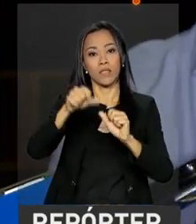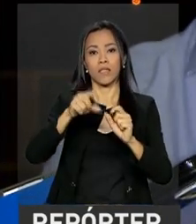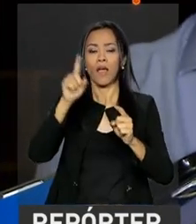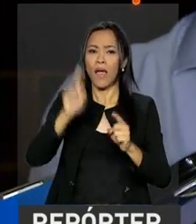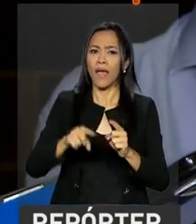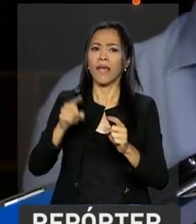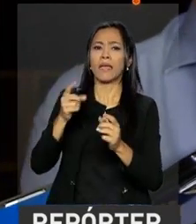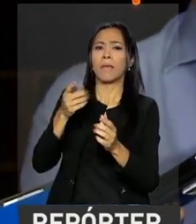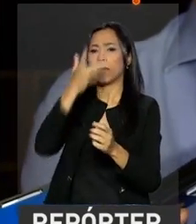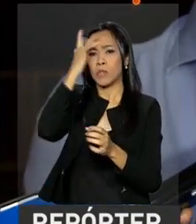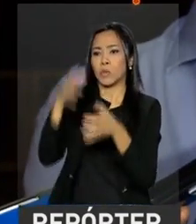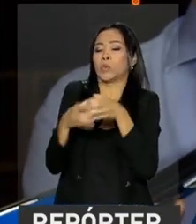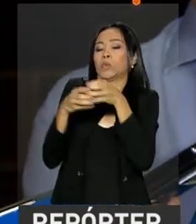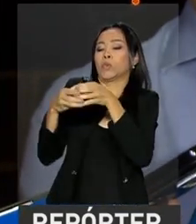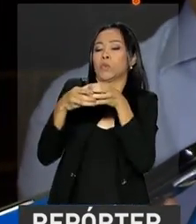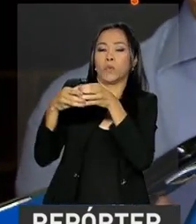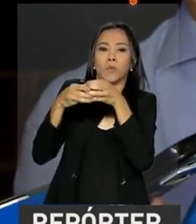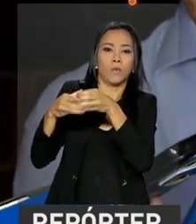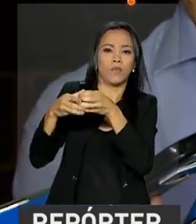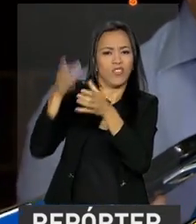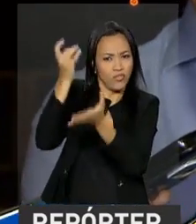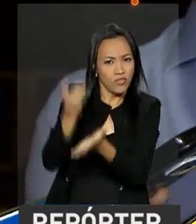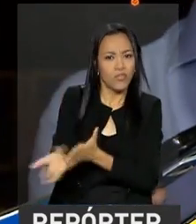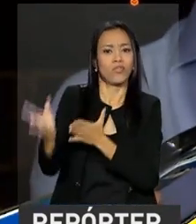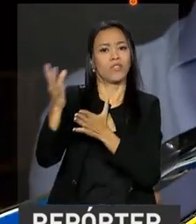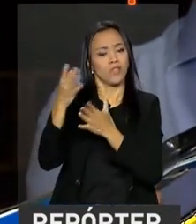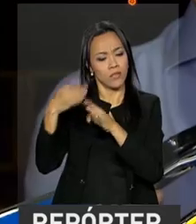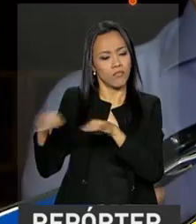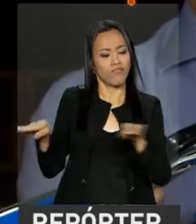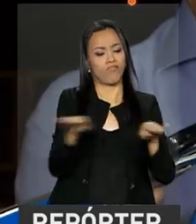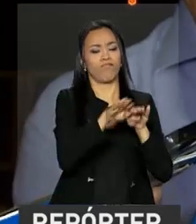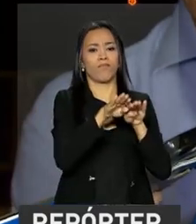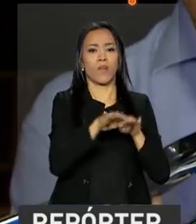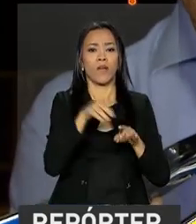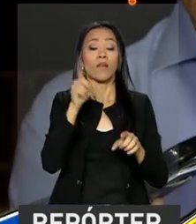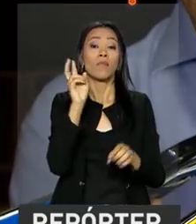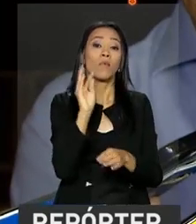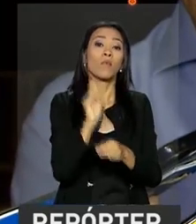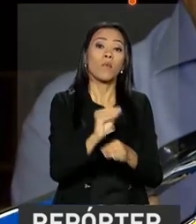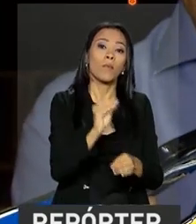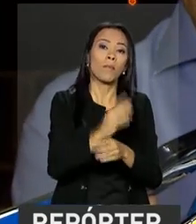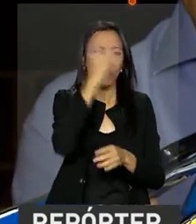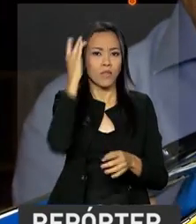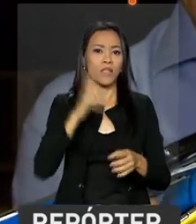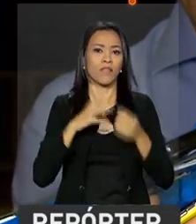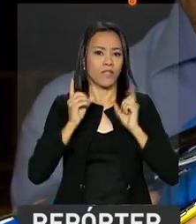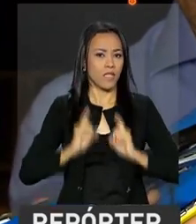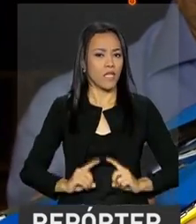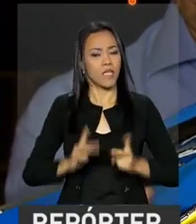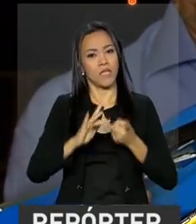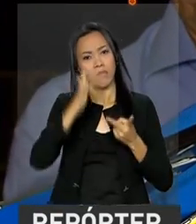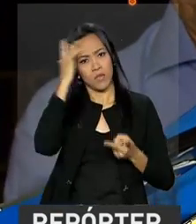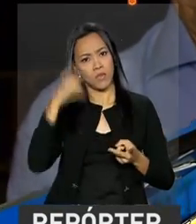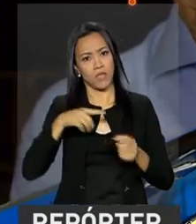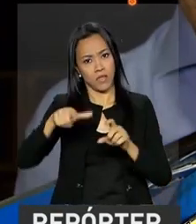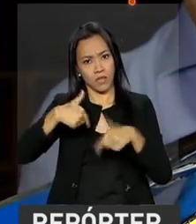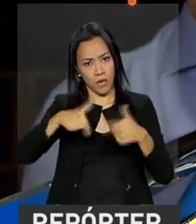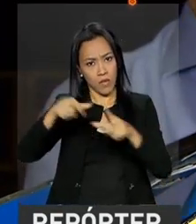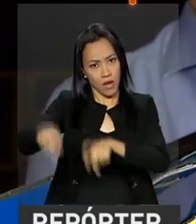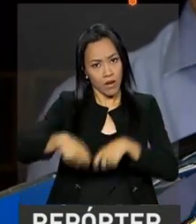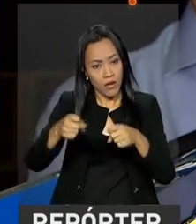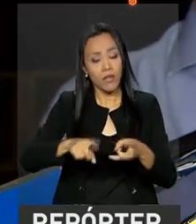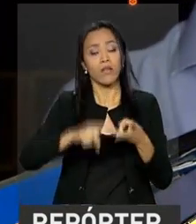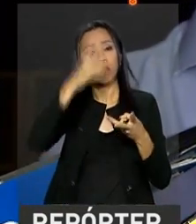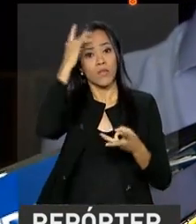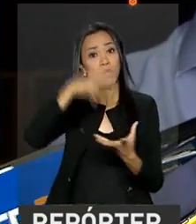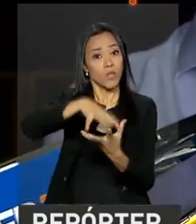privilégio e protege as pessoas vulneráveis eh pessoas com deficiência trabalhador rural idosos então ficou assim